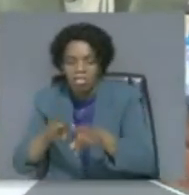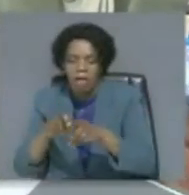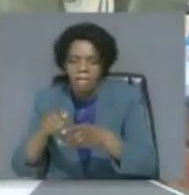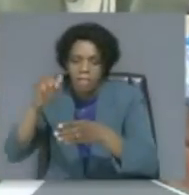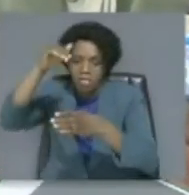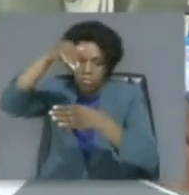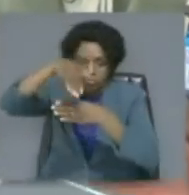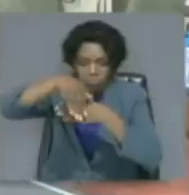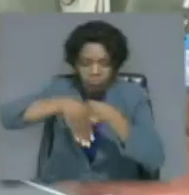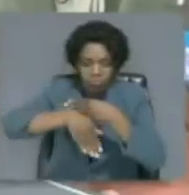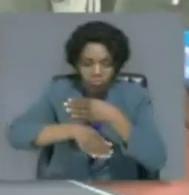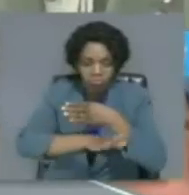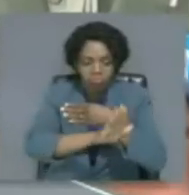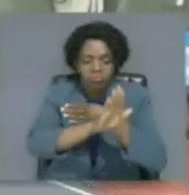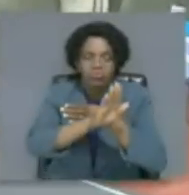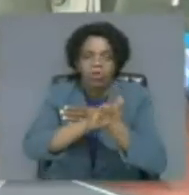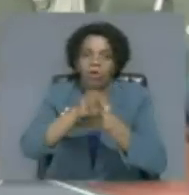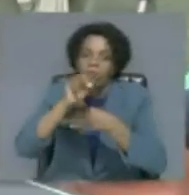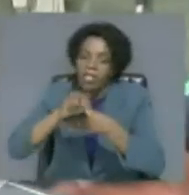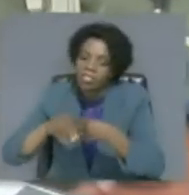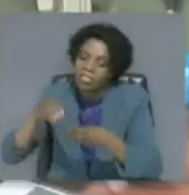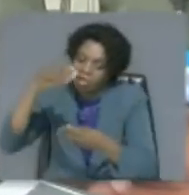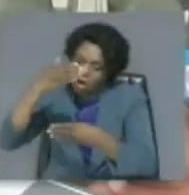temos que construir mais